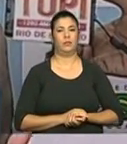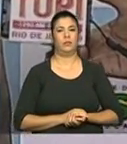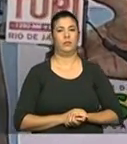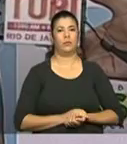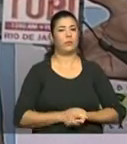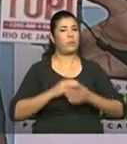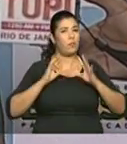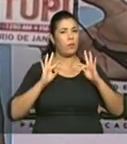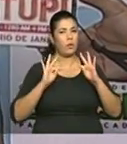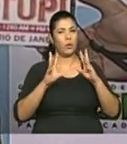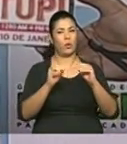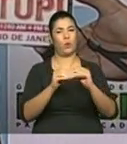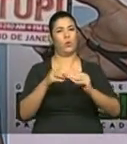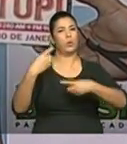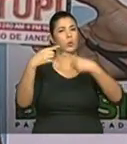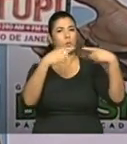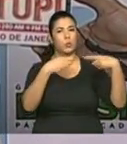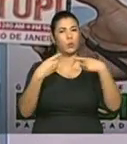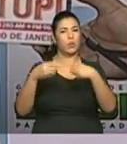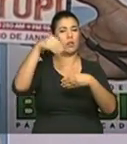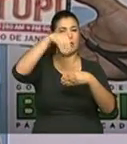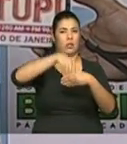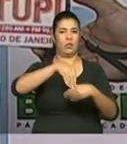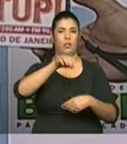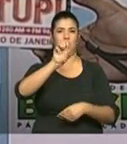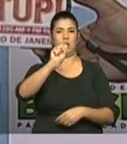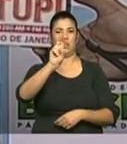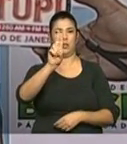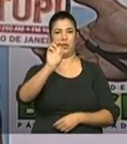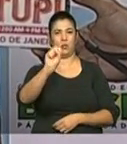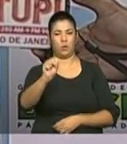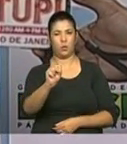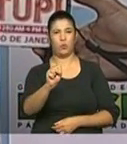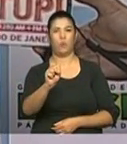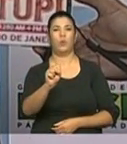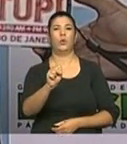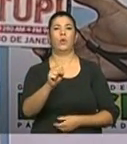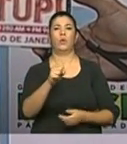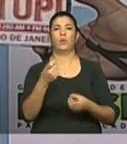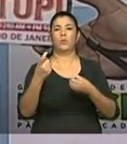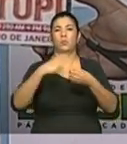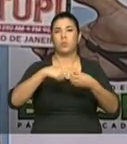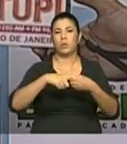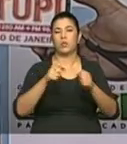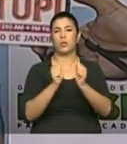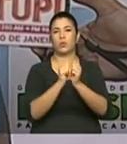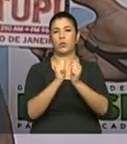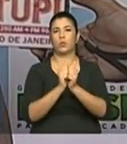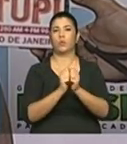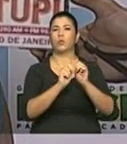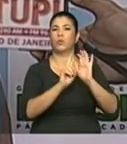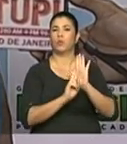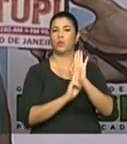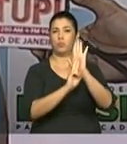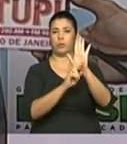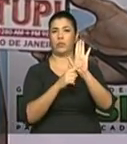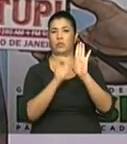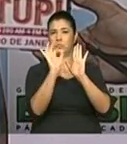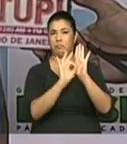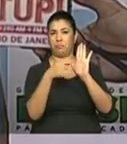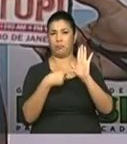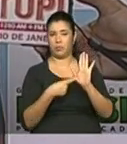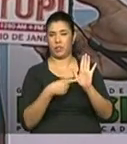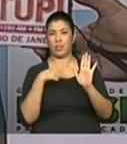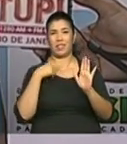toda a discussão que se faz no âmbito do Sistema Único de Saúde, nos pactos de indicadores, mais do que dar uma data para